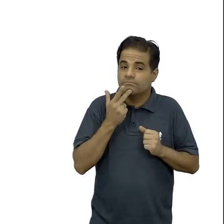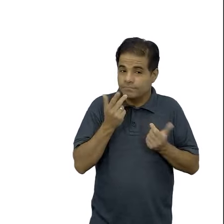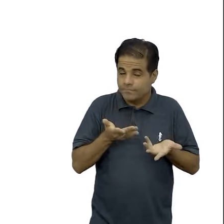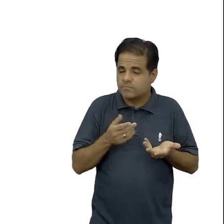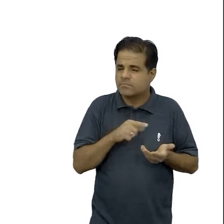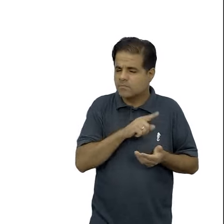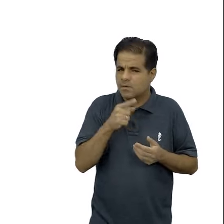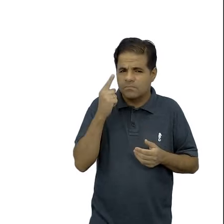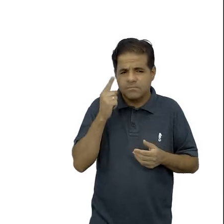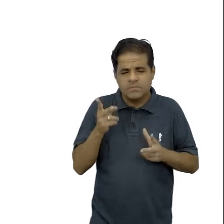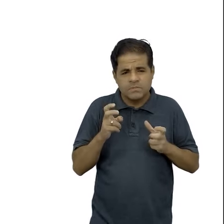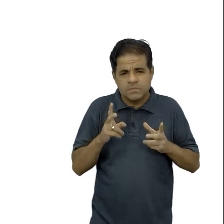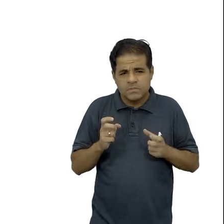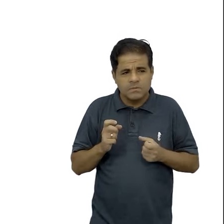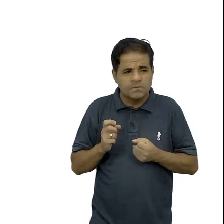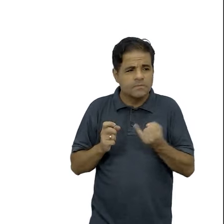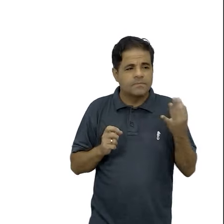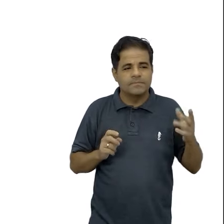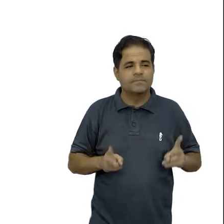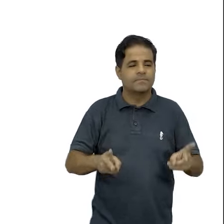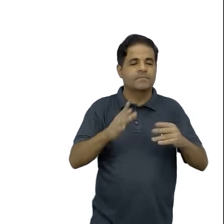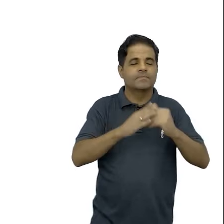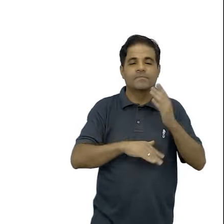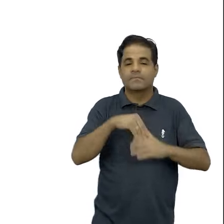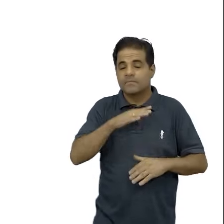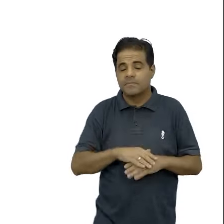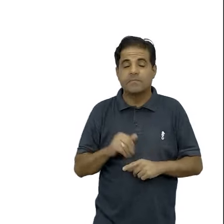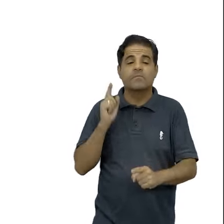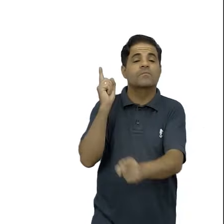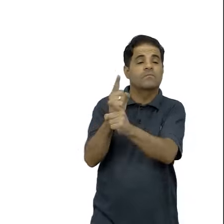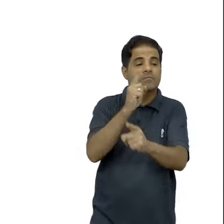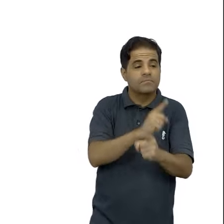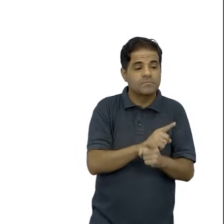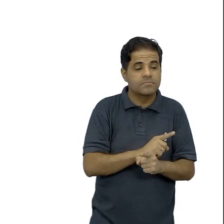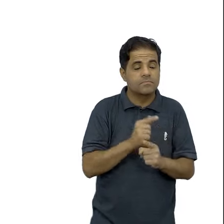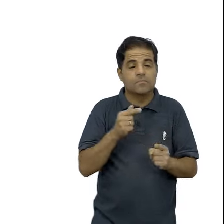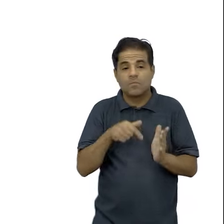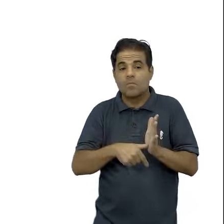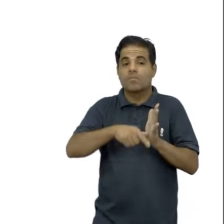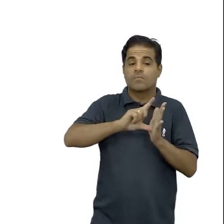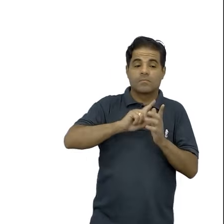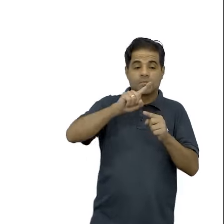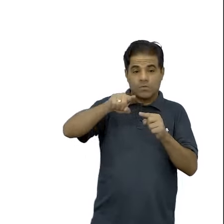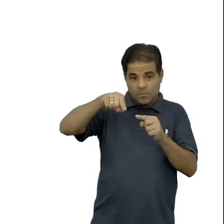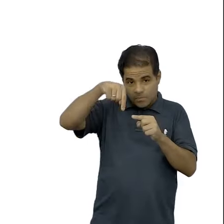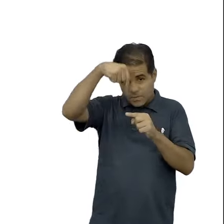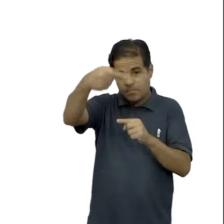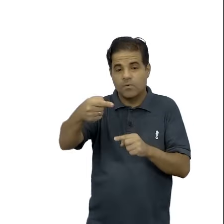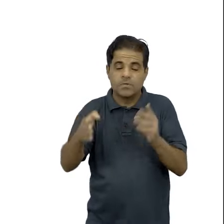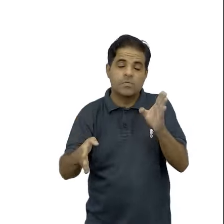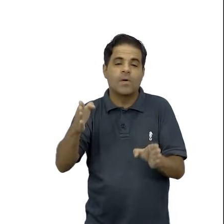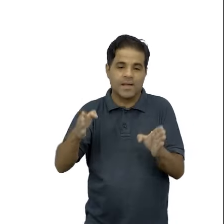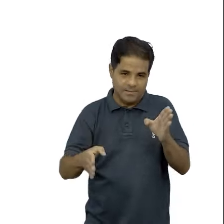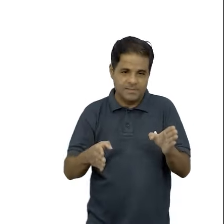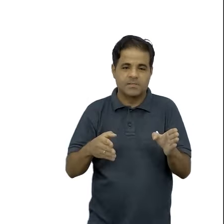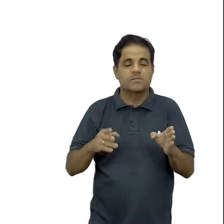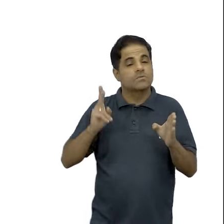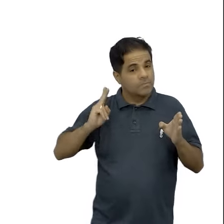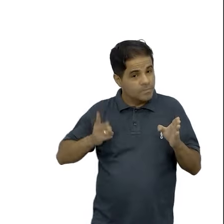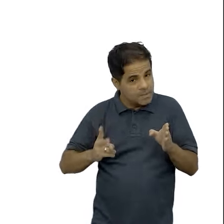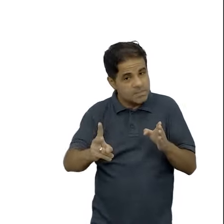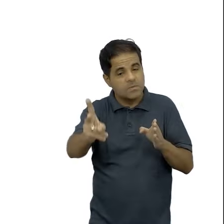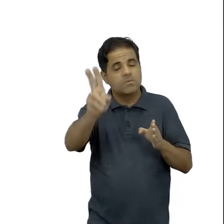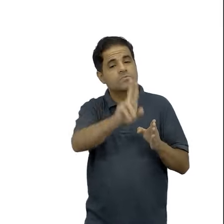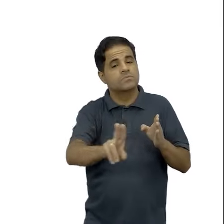suas respectivas quantidades, e identificar o antes, o depois e o entre, em uma